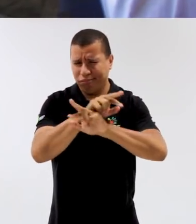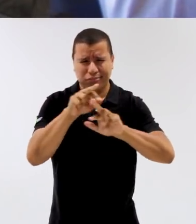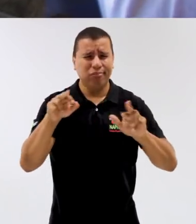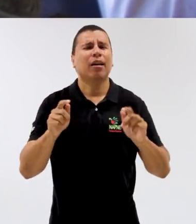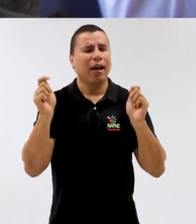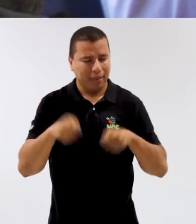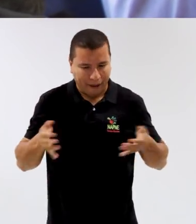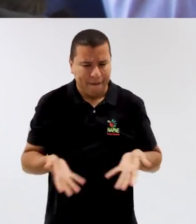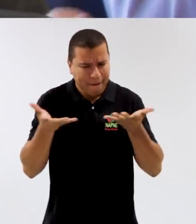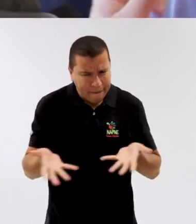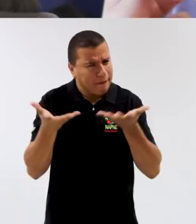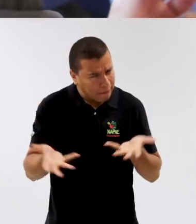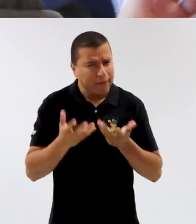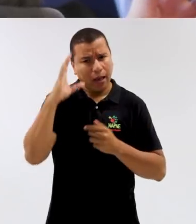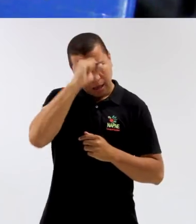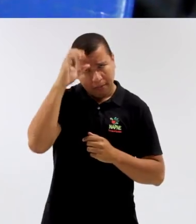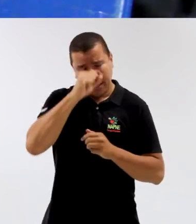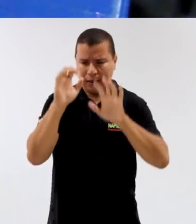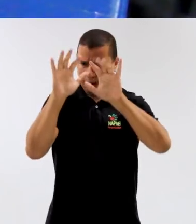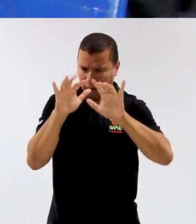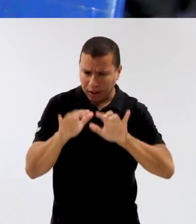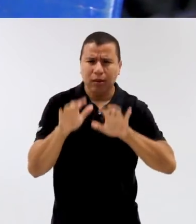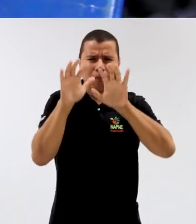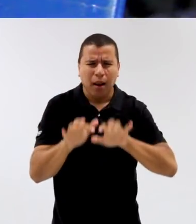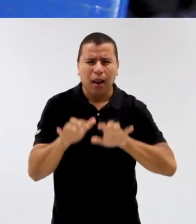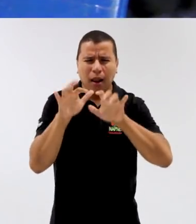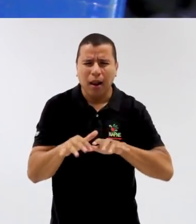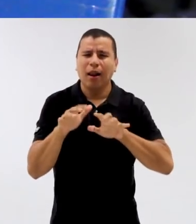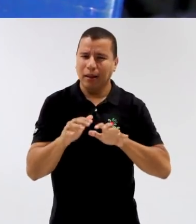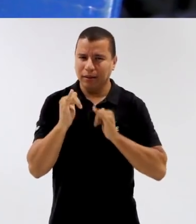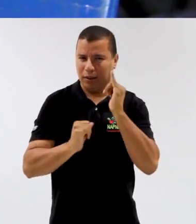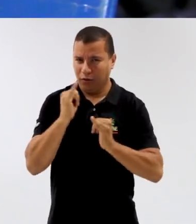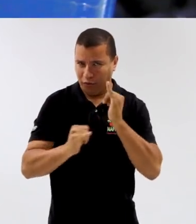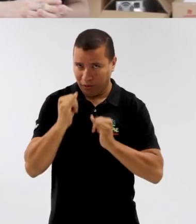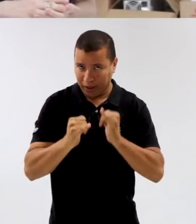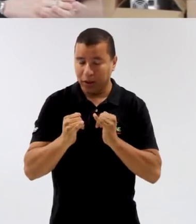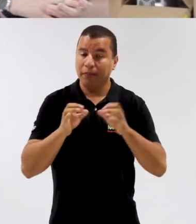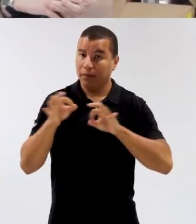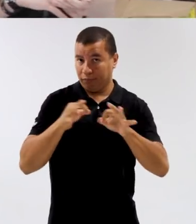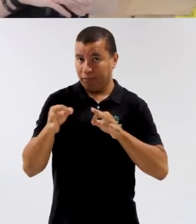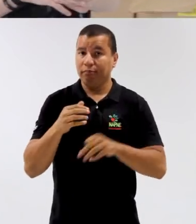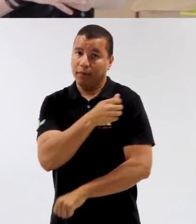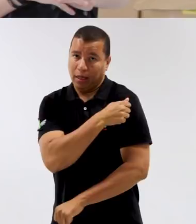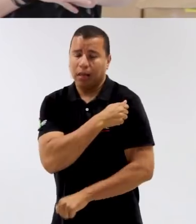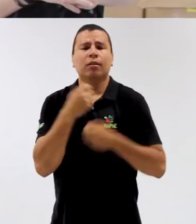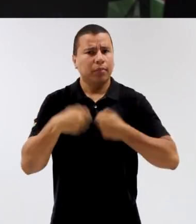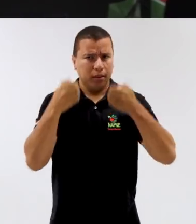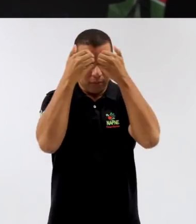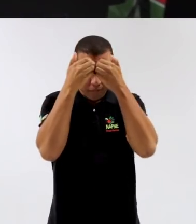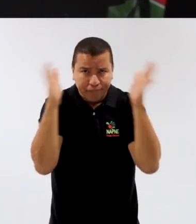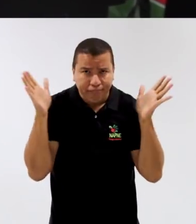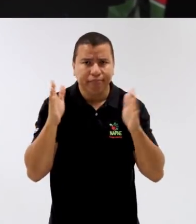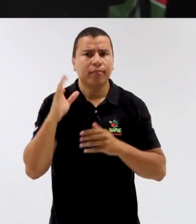estimulados a aprender mais sobre o assunto a participação nos projetos leva os estudantes a ampliarem os horizontes acadêmicos